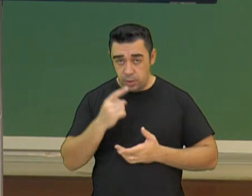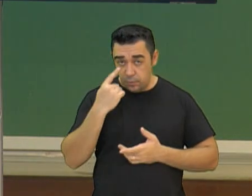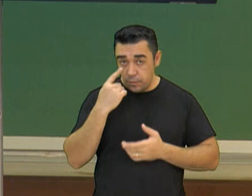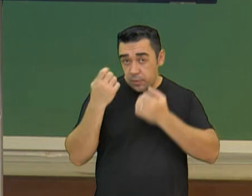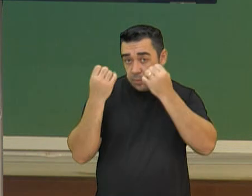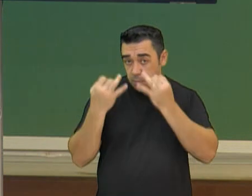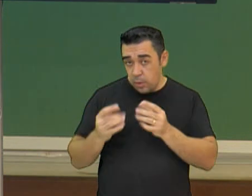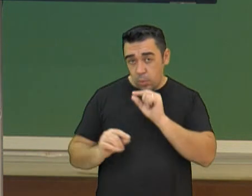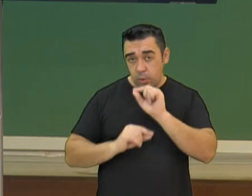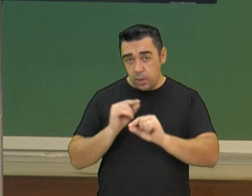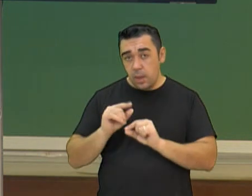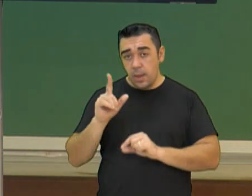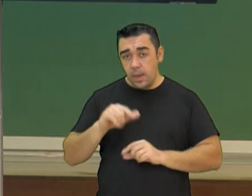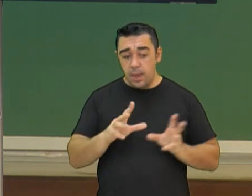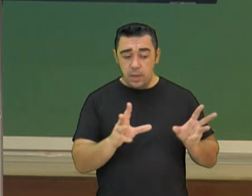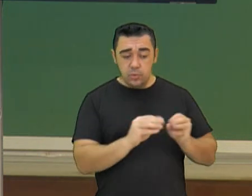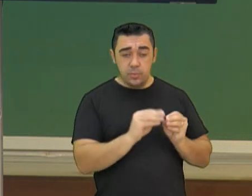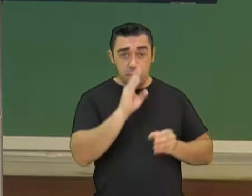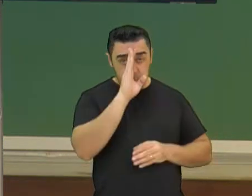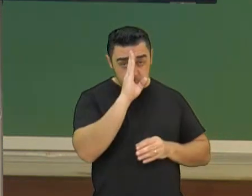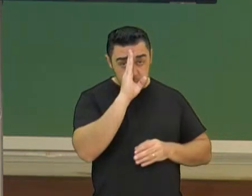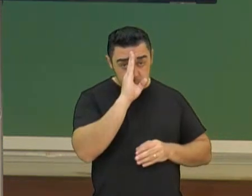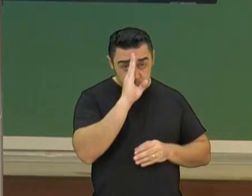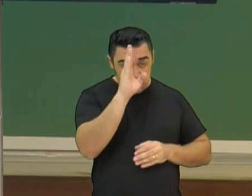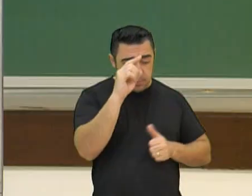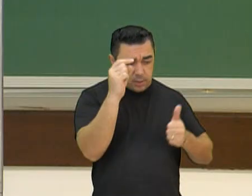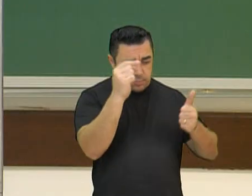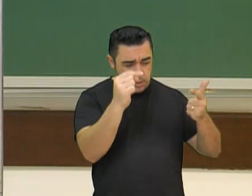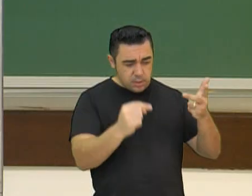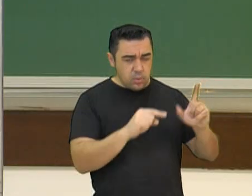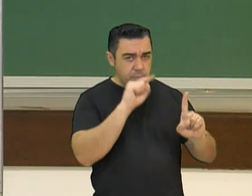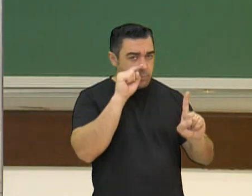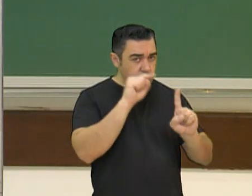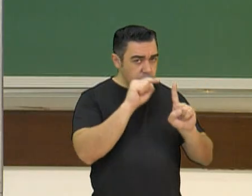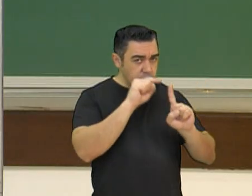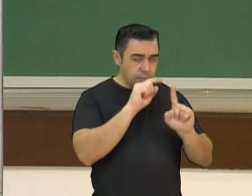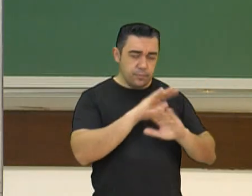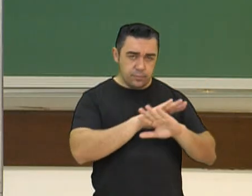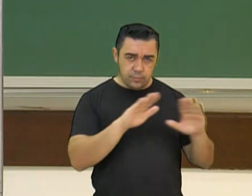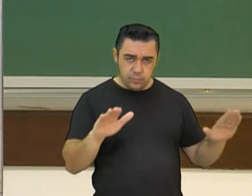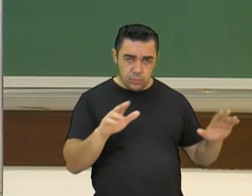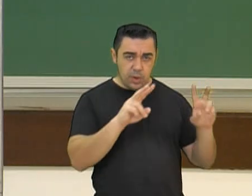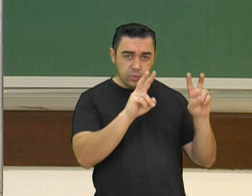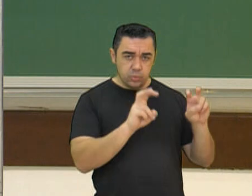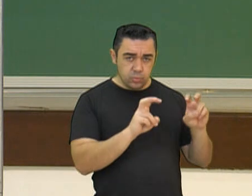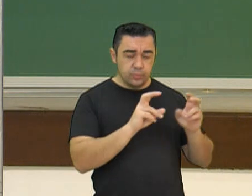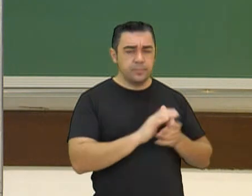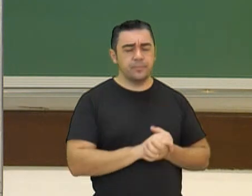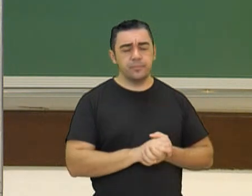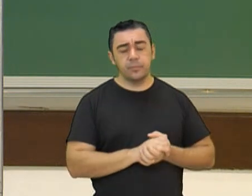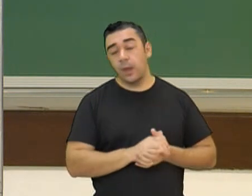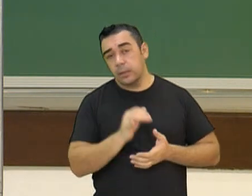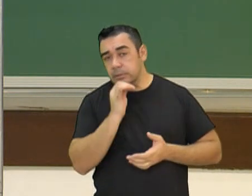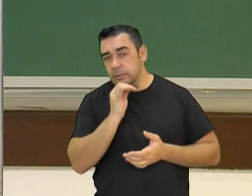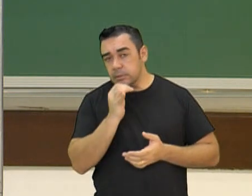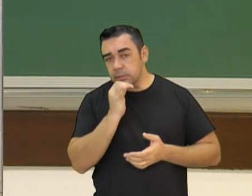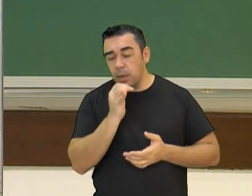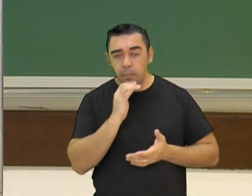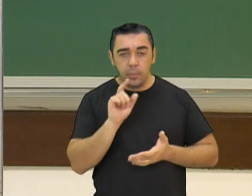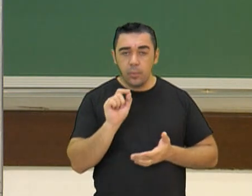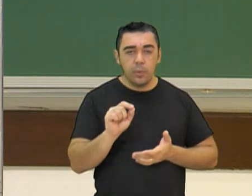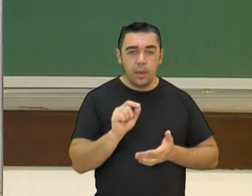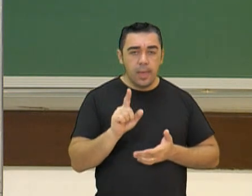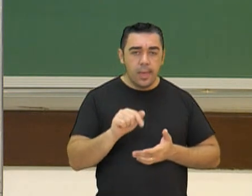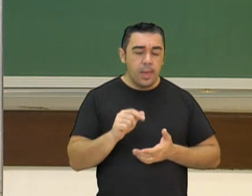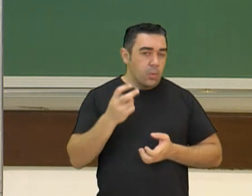vocês que o resumo ele traz as principais ideias abordadas num determinado assunto. Nesse caso aqui, a gente está falando